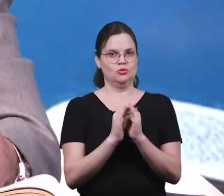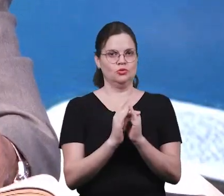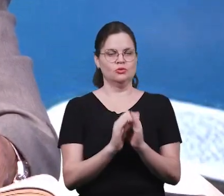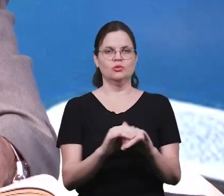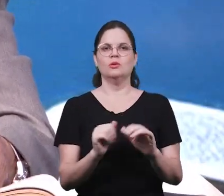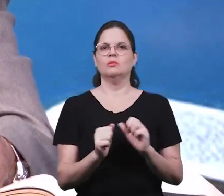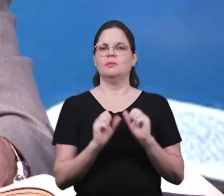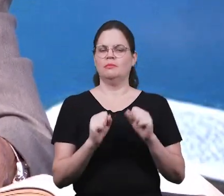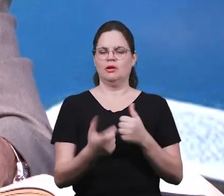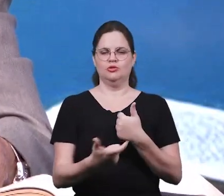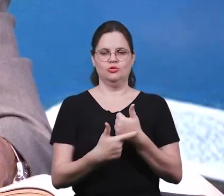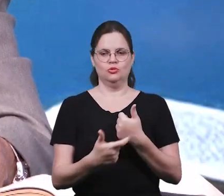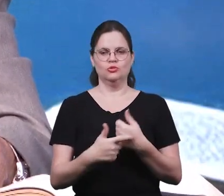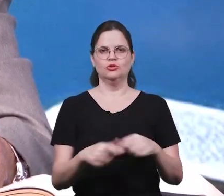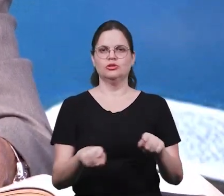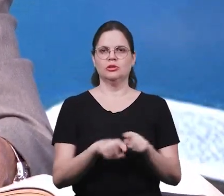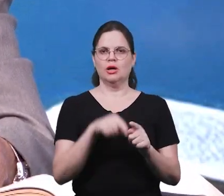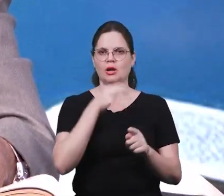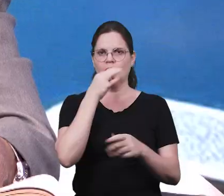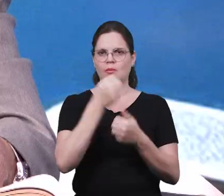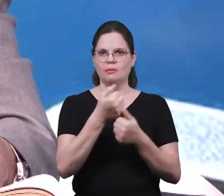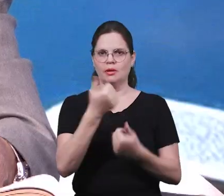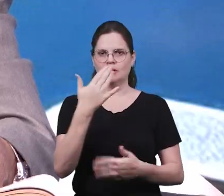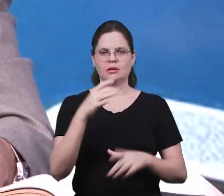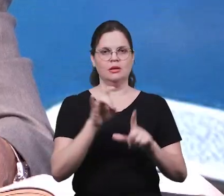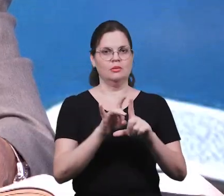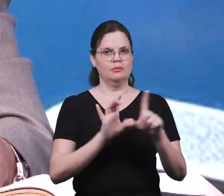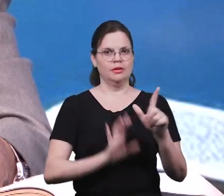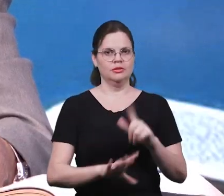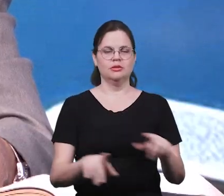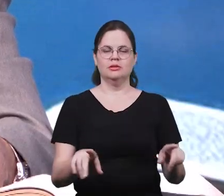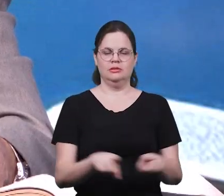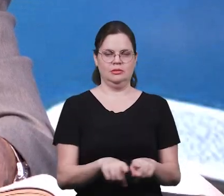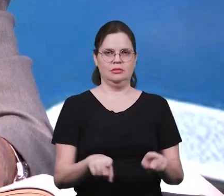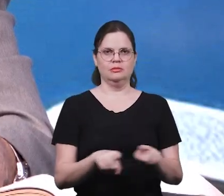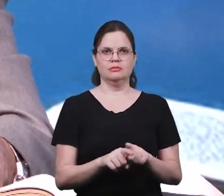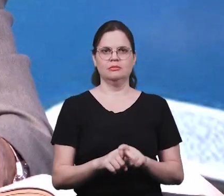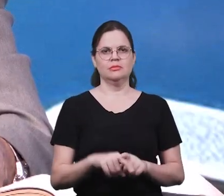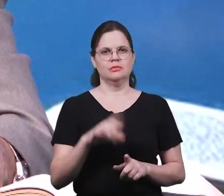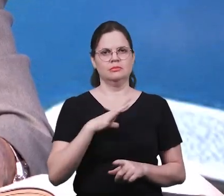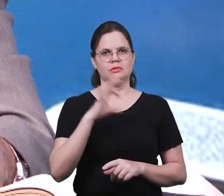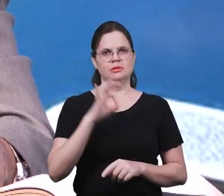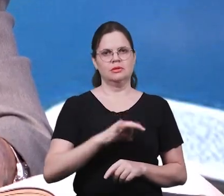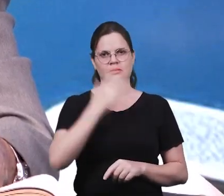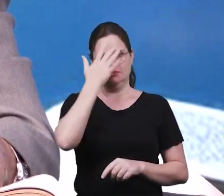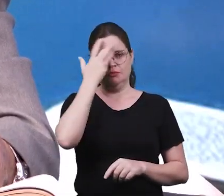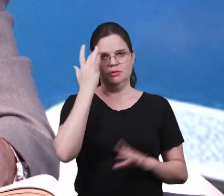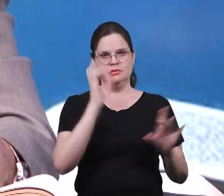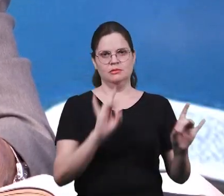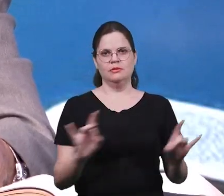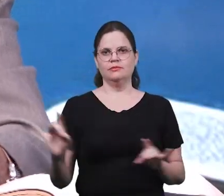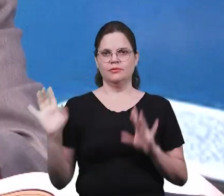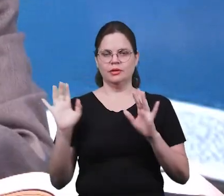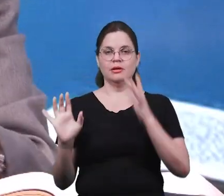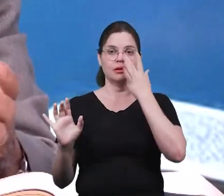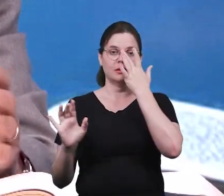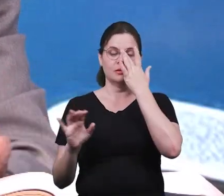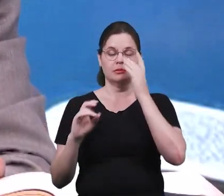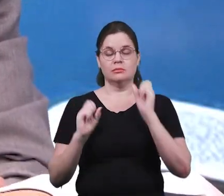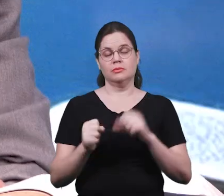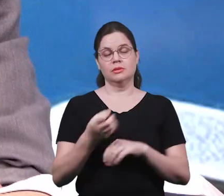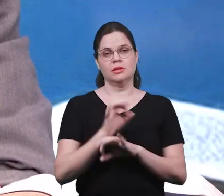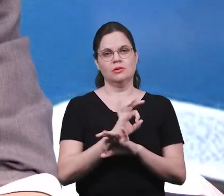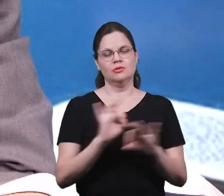não esqueça de curtir, de comentar, de compartilhar, enviar para alguém que você conhece, que pode ser